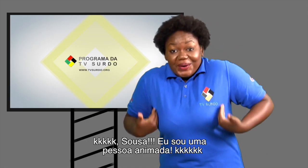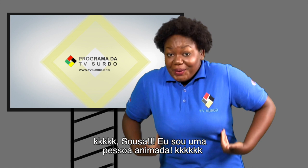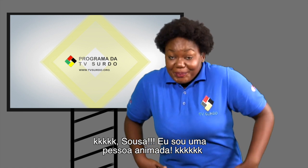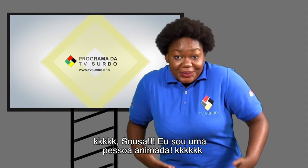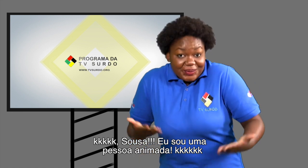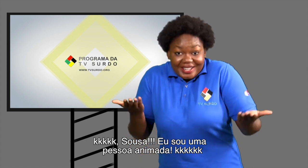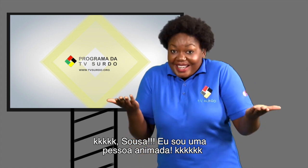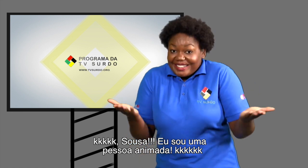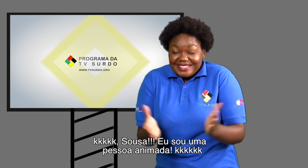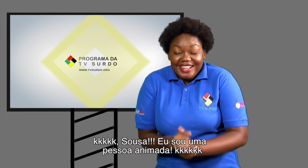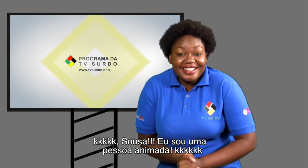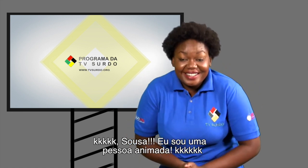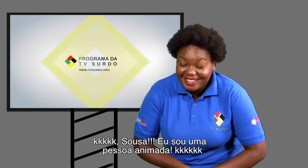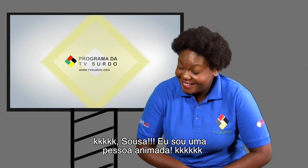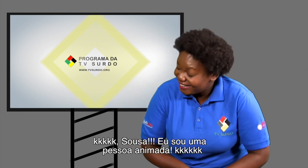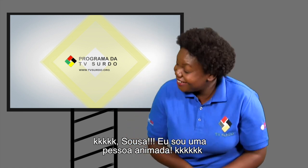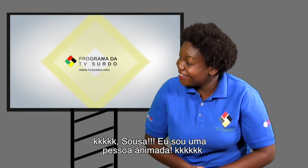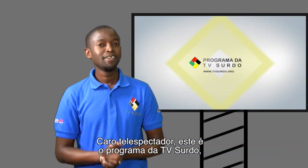Eu sou uma pessoa animada.